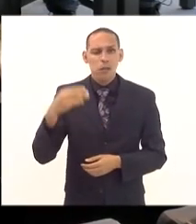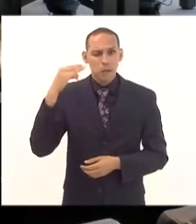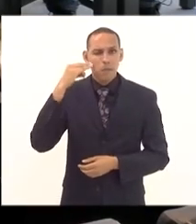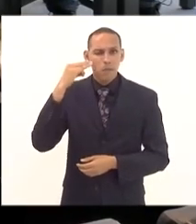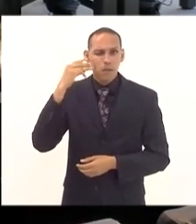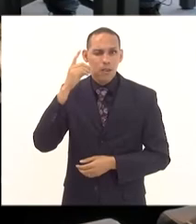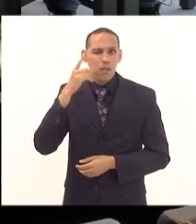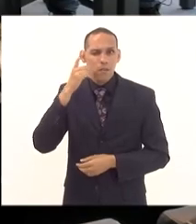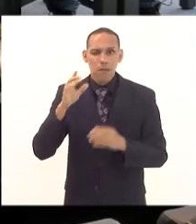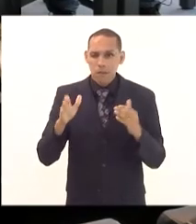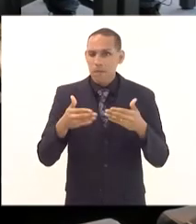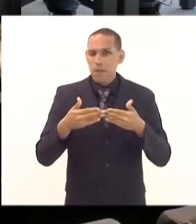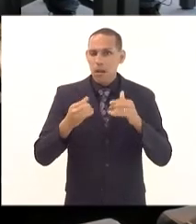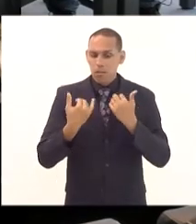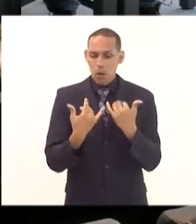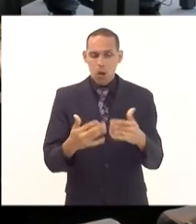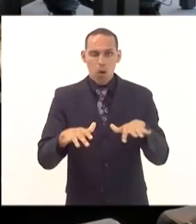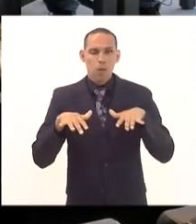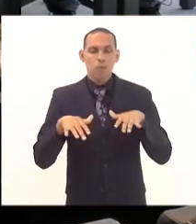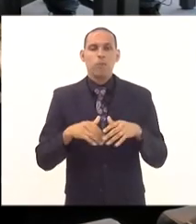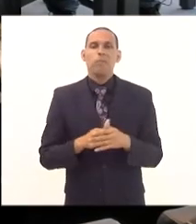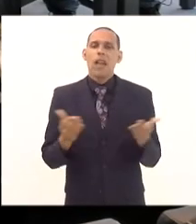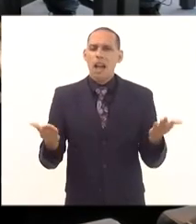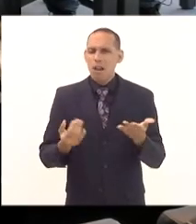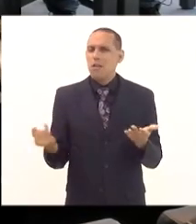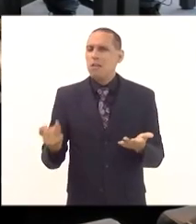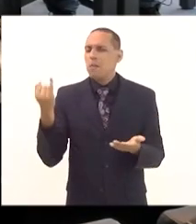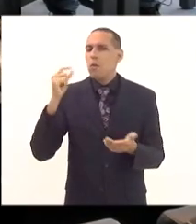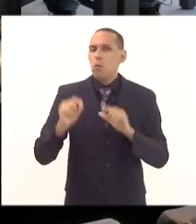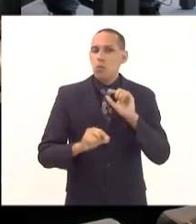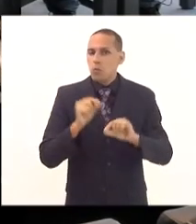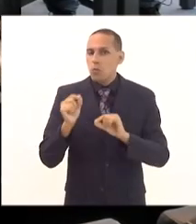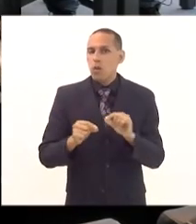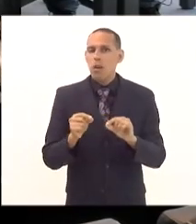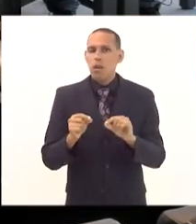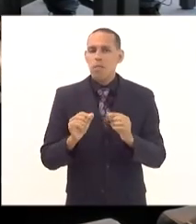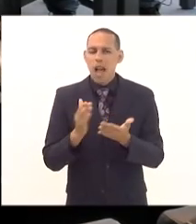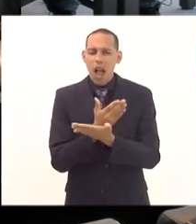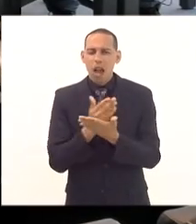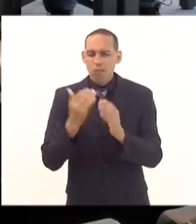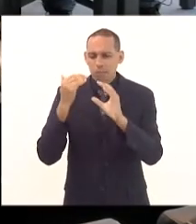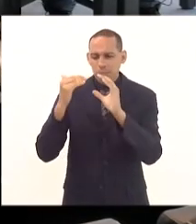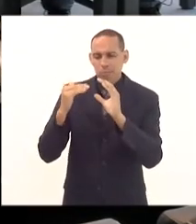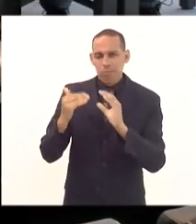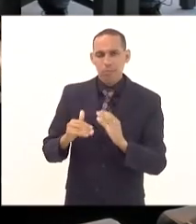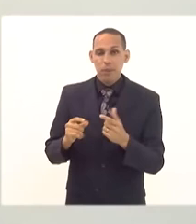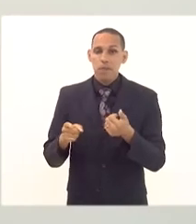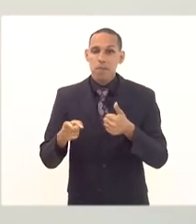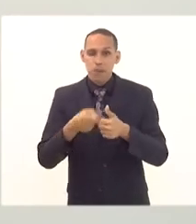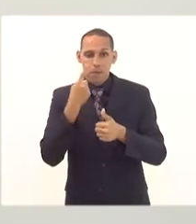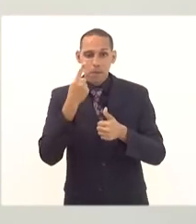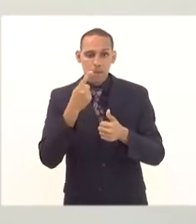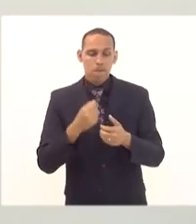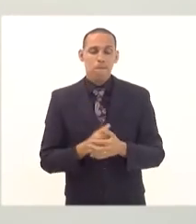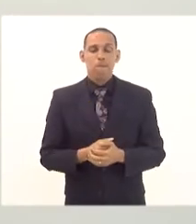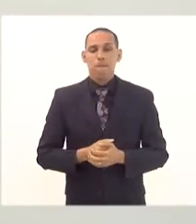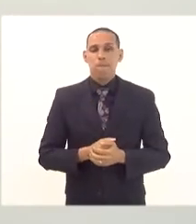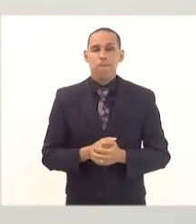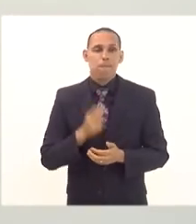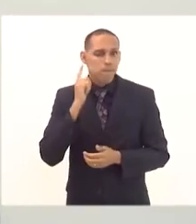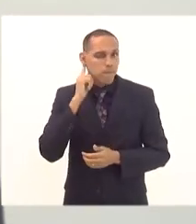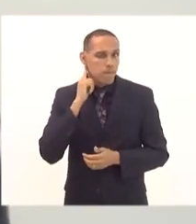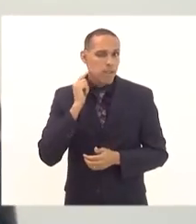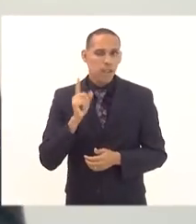fazer encerramento da audiência eu acho que agora importante elas amarramos alguns encaminhamentos né primeiro lugar Mônica